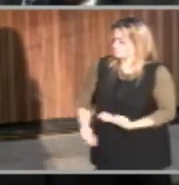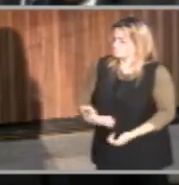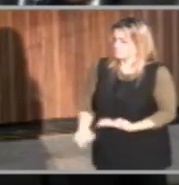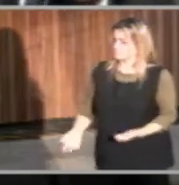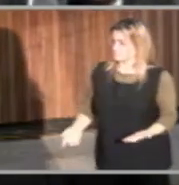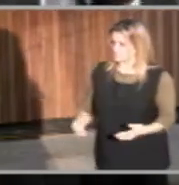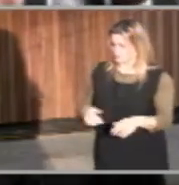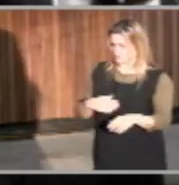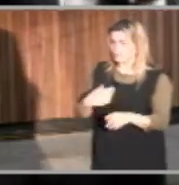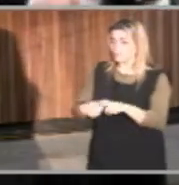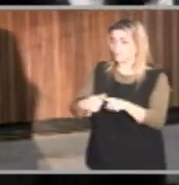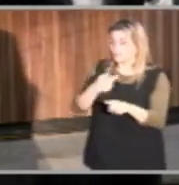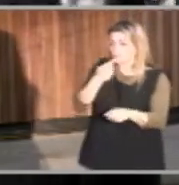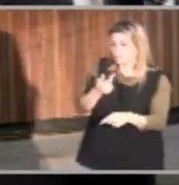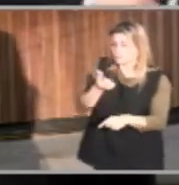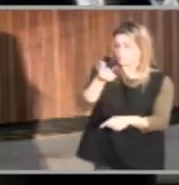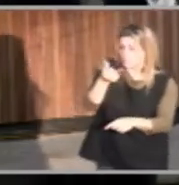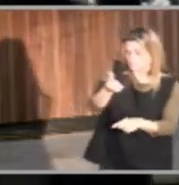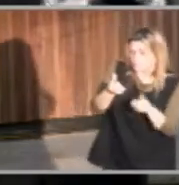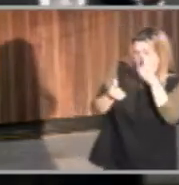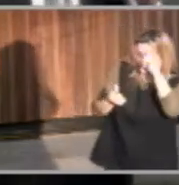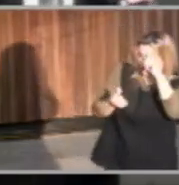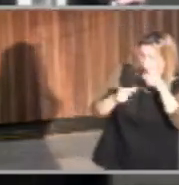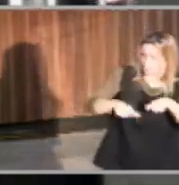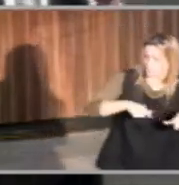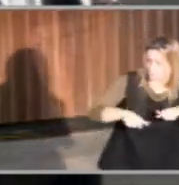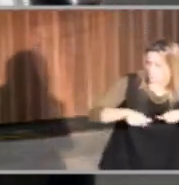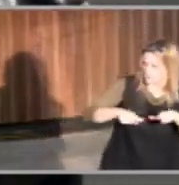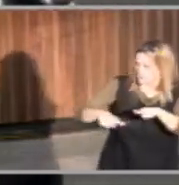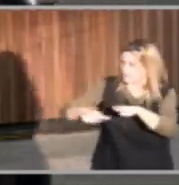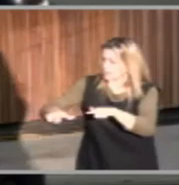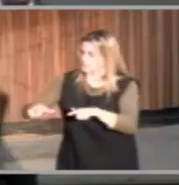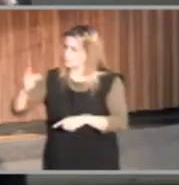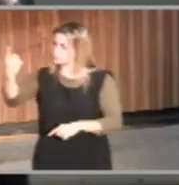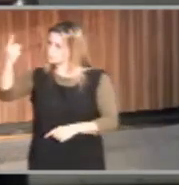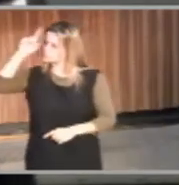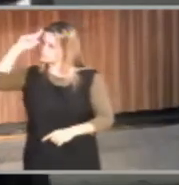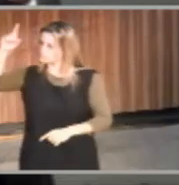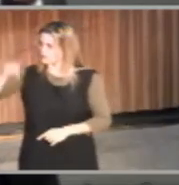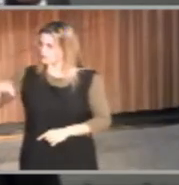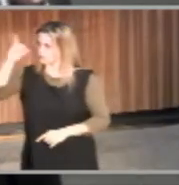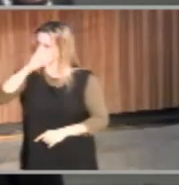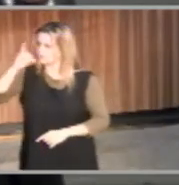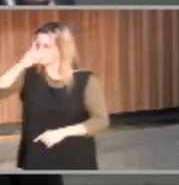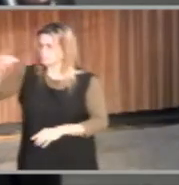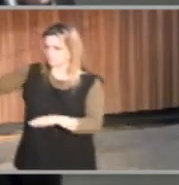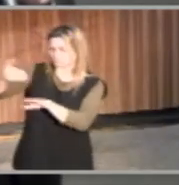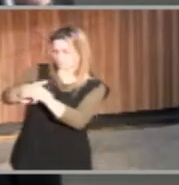você trabalha e 1 dia pertence ao Senhor, não muda, é valor.